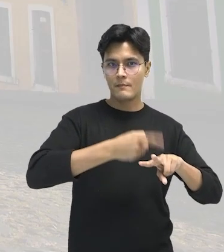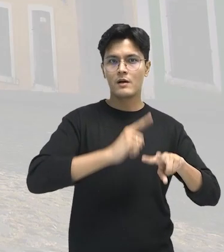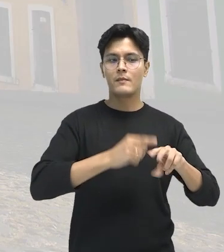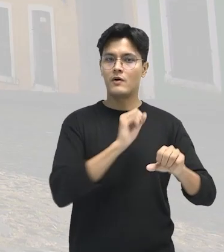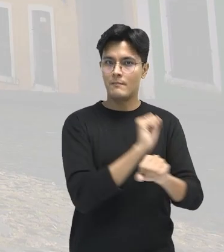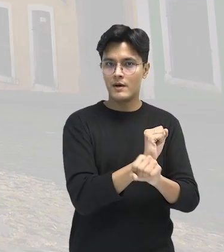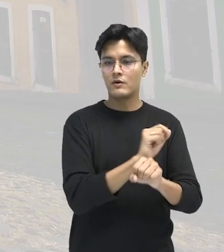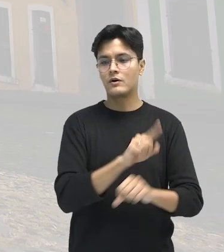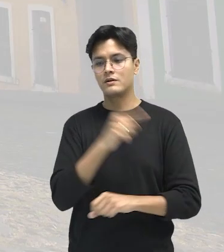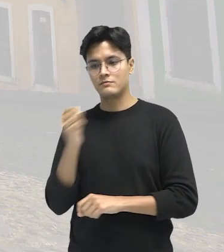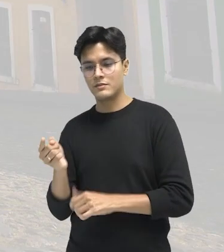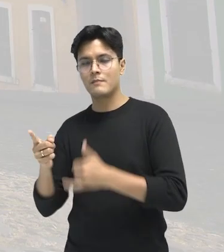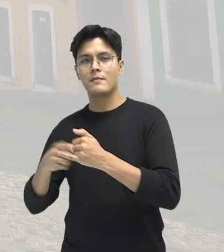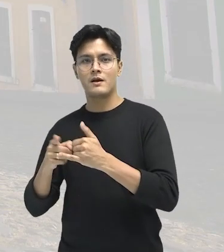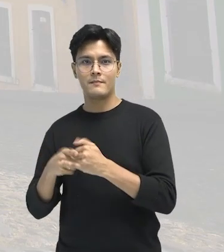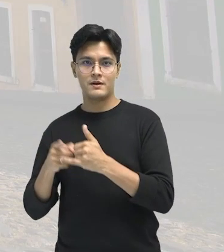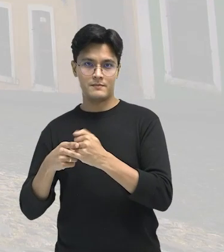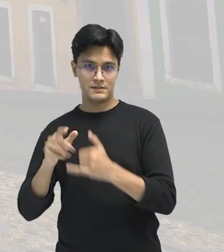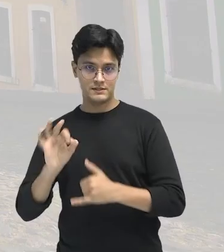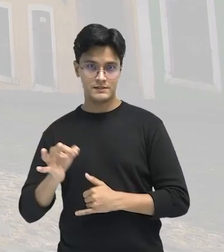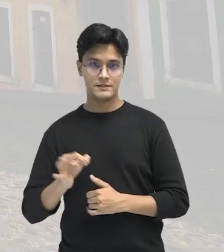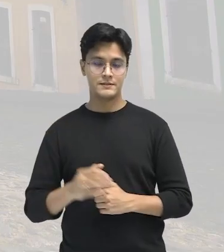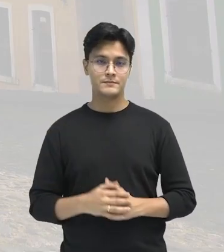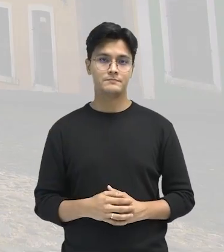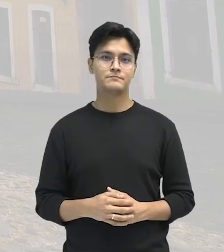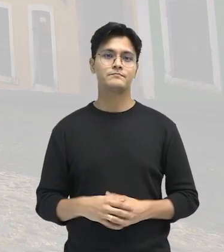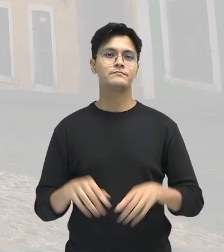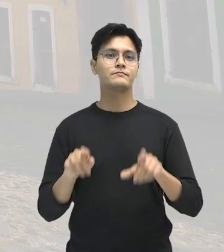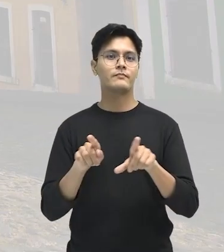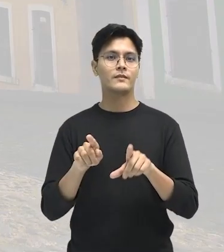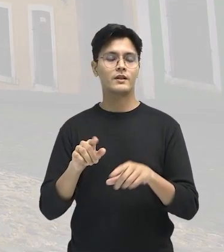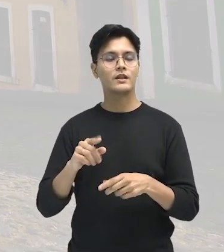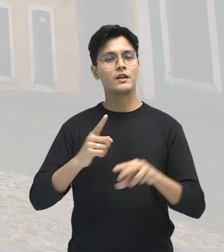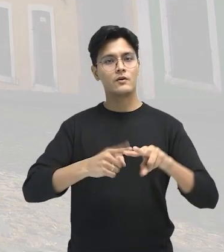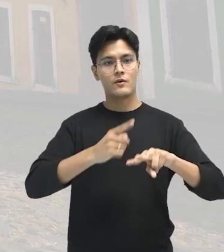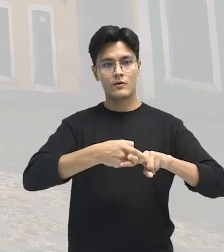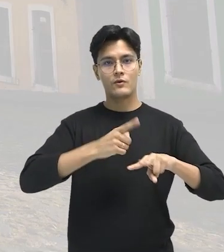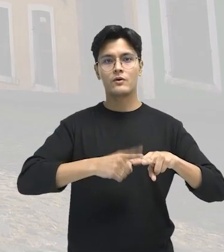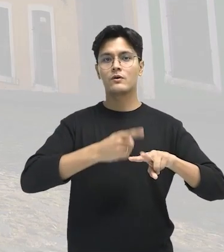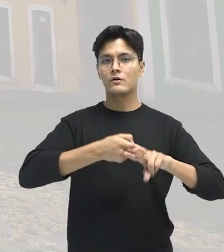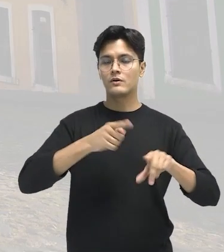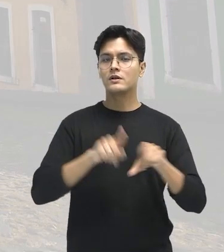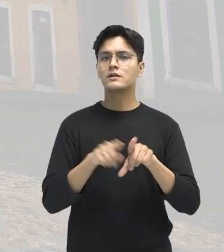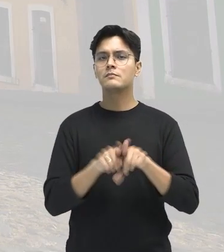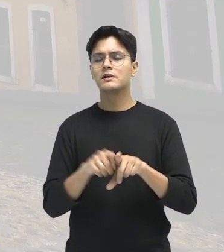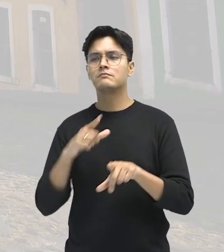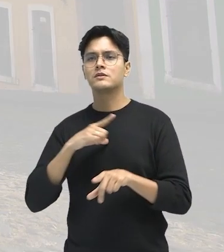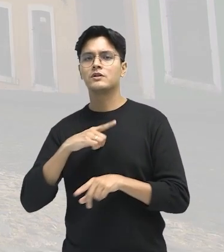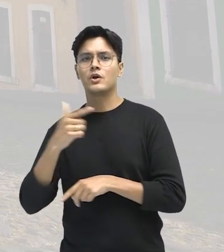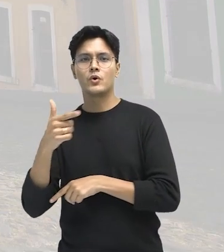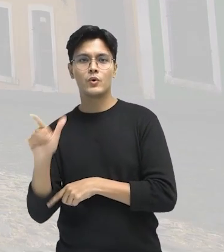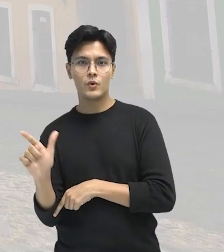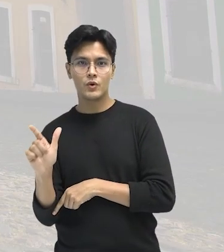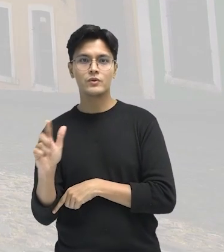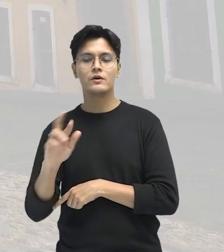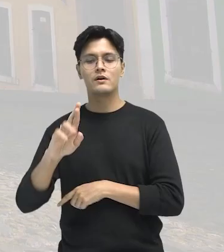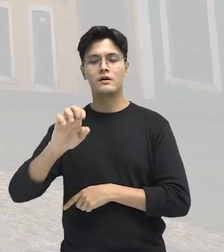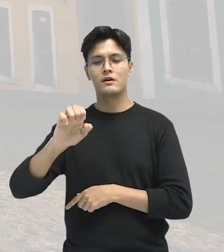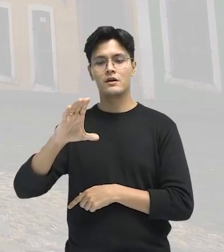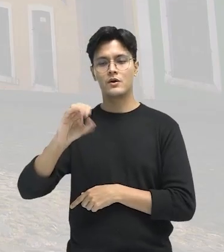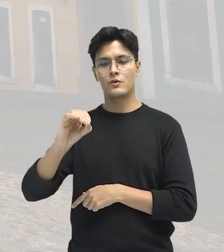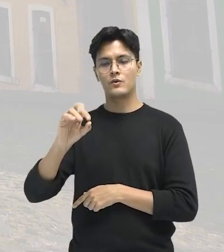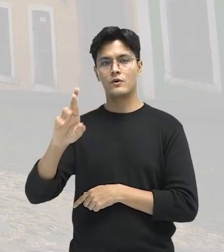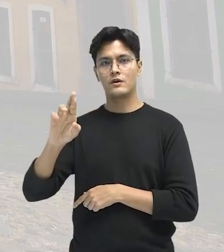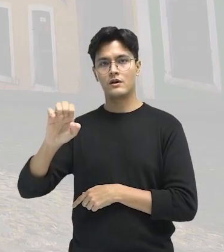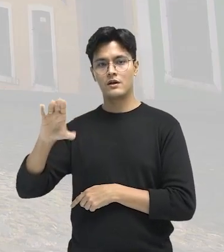interessante, né? Prosseguindo, além do agogô, nós temos aí o